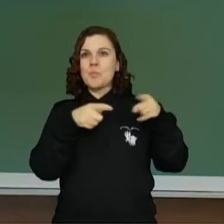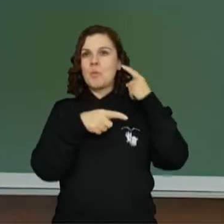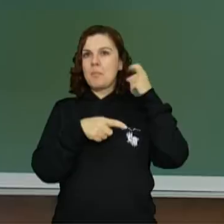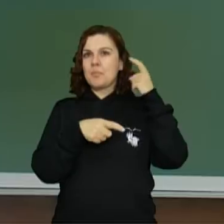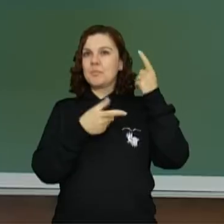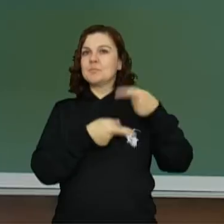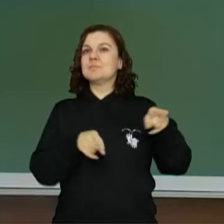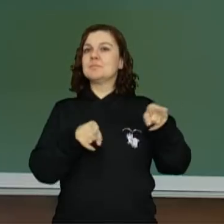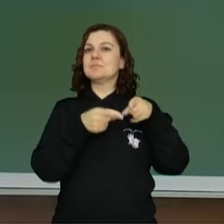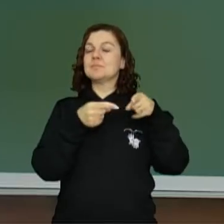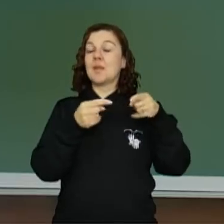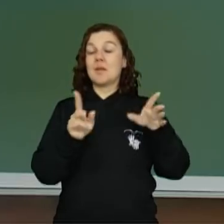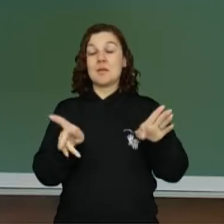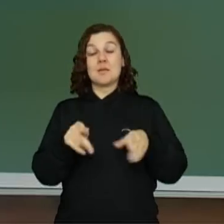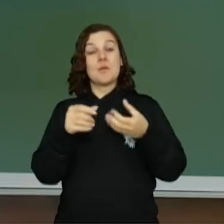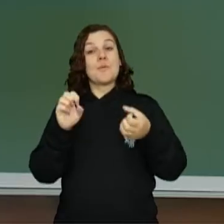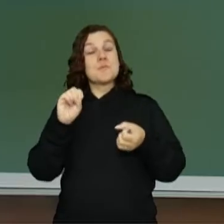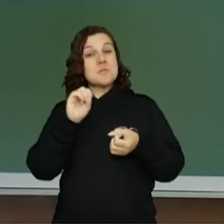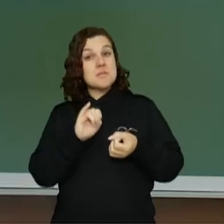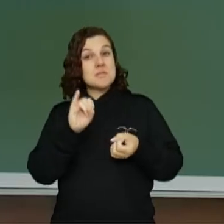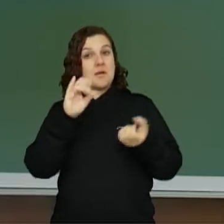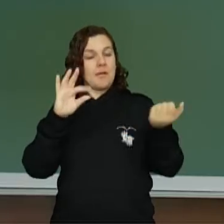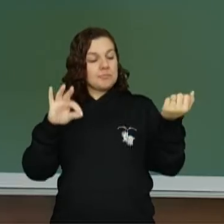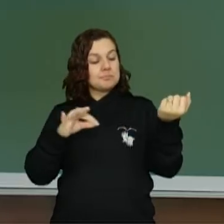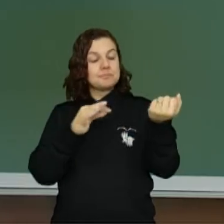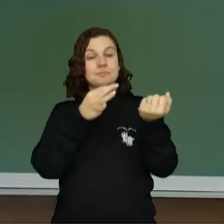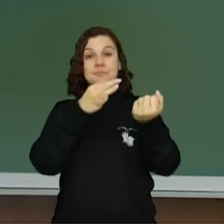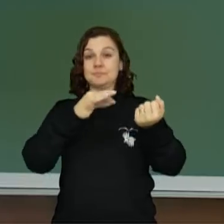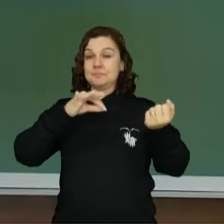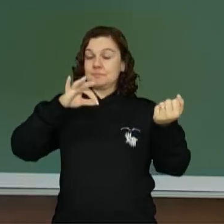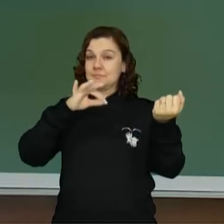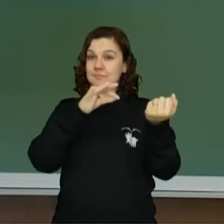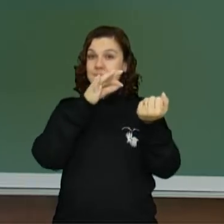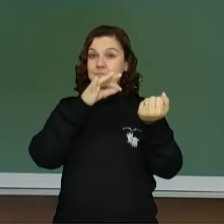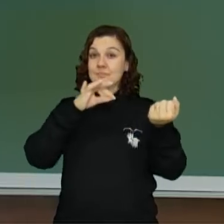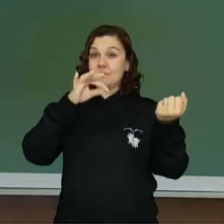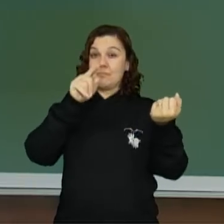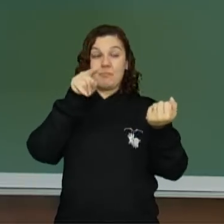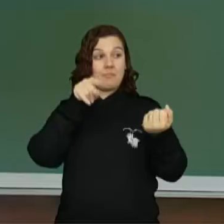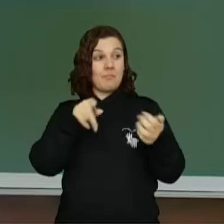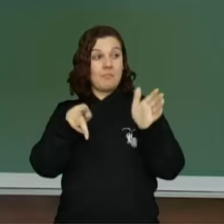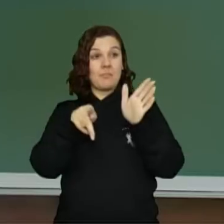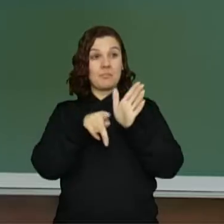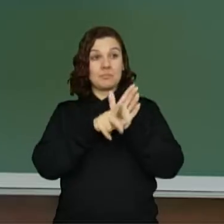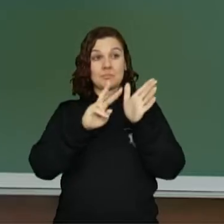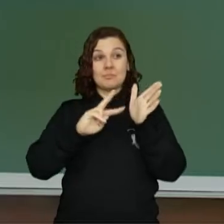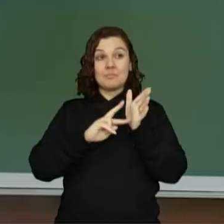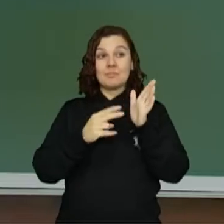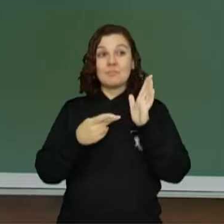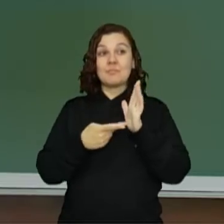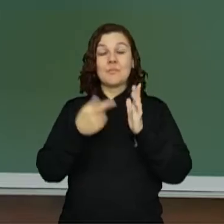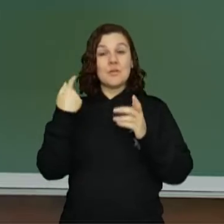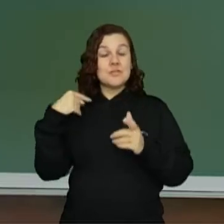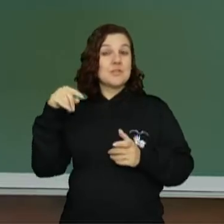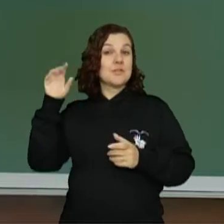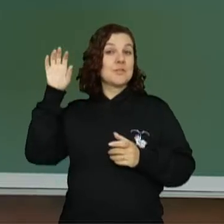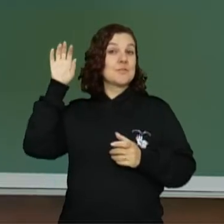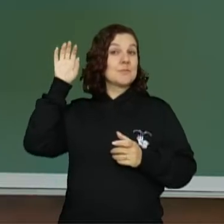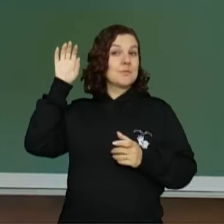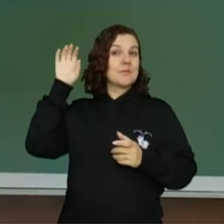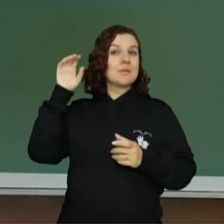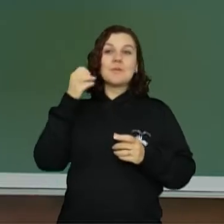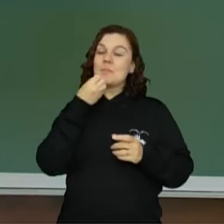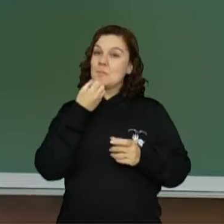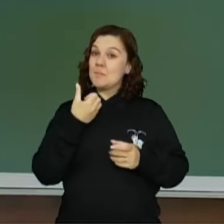as notas, quando elas são tocadas, o que acontece aos nossos ouvidos?